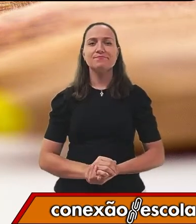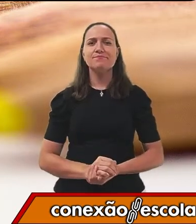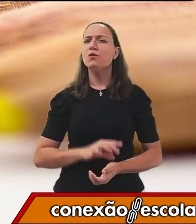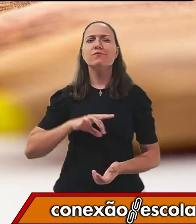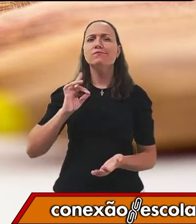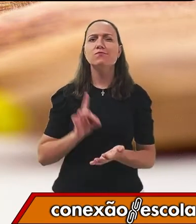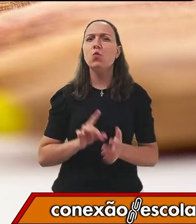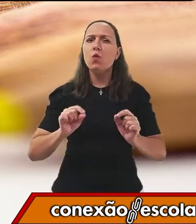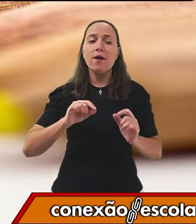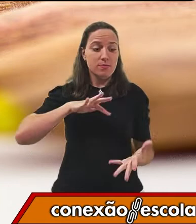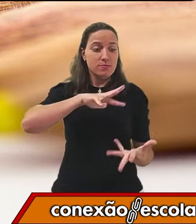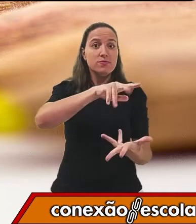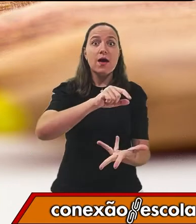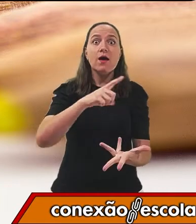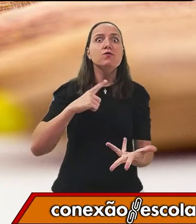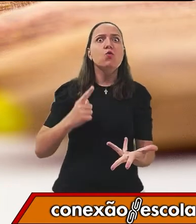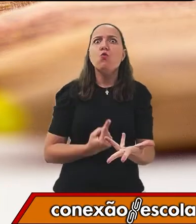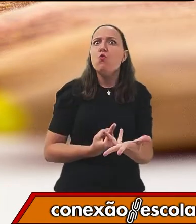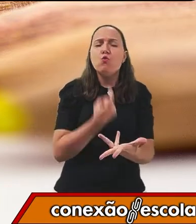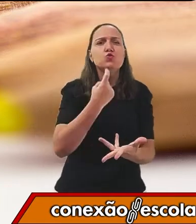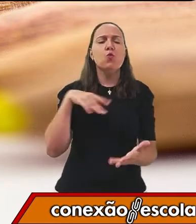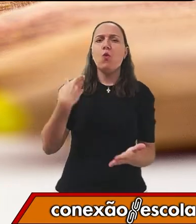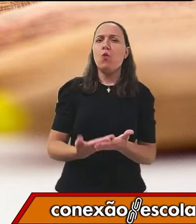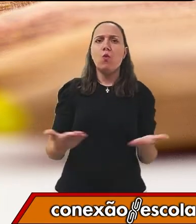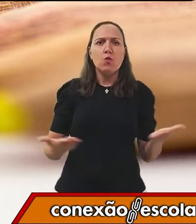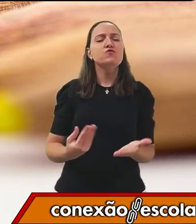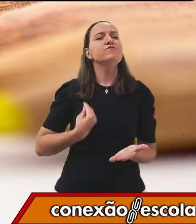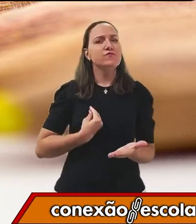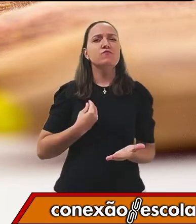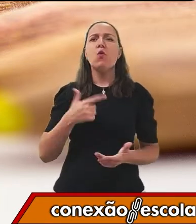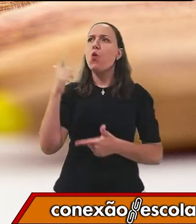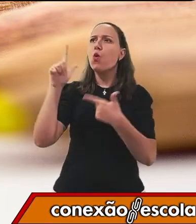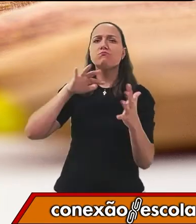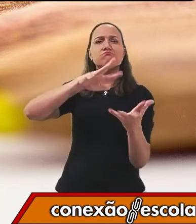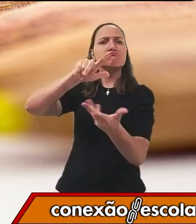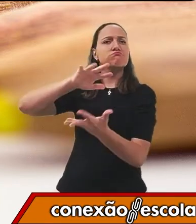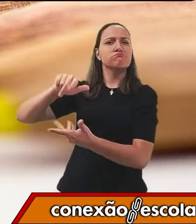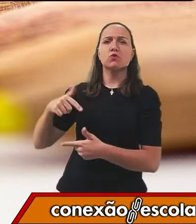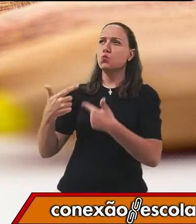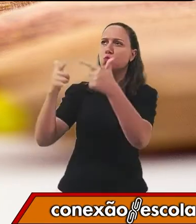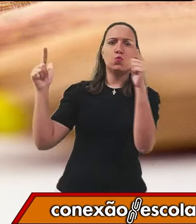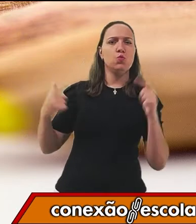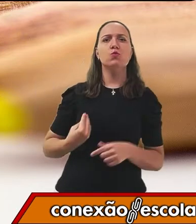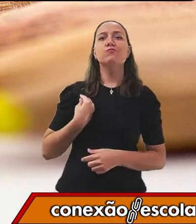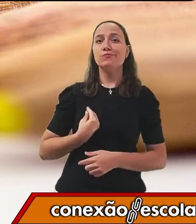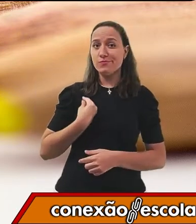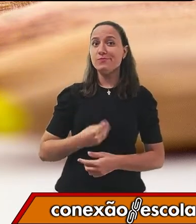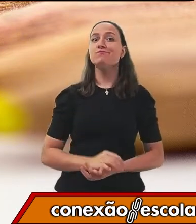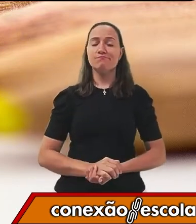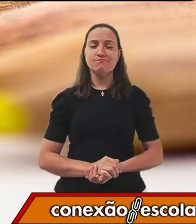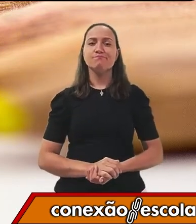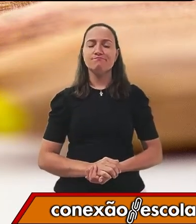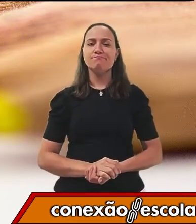Terra é o único planeta conhecido até hoje que possui vida, ou seja, seres vivos.